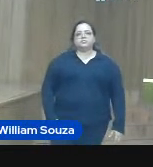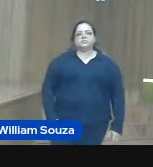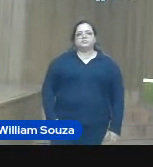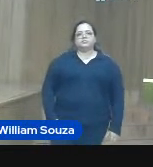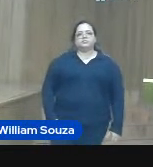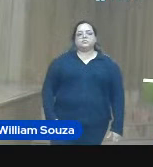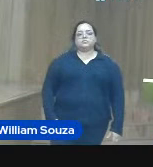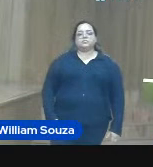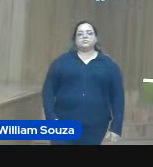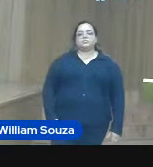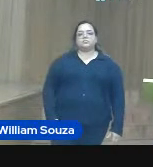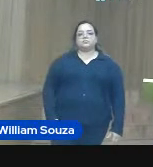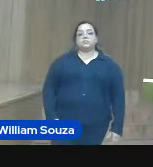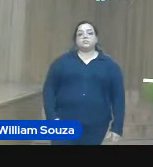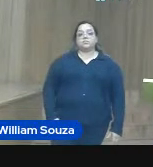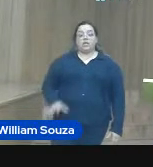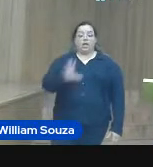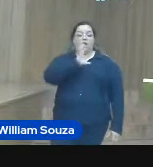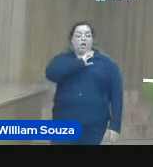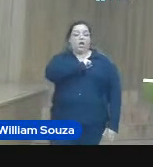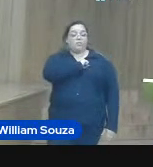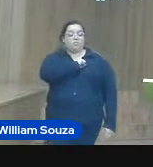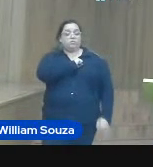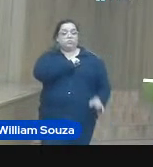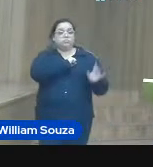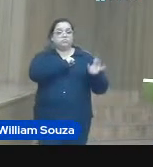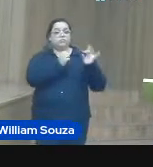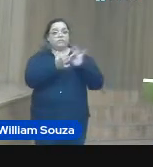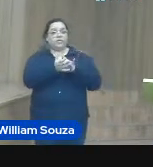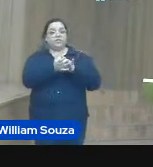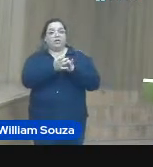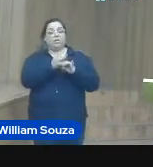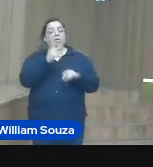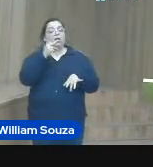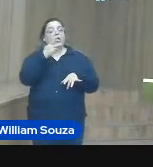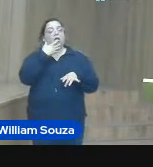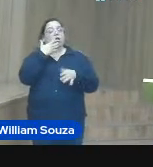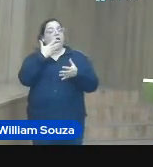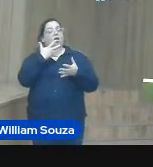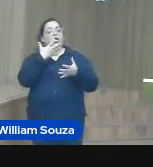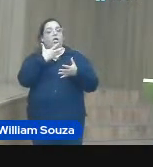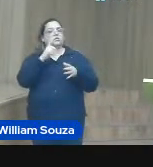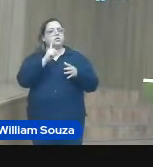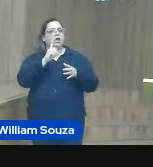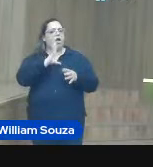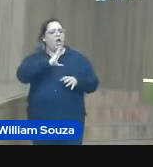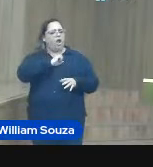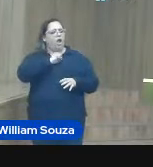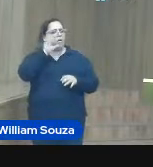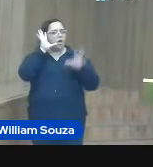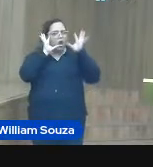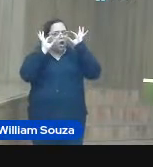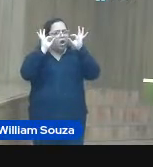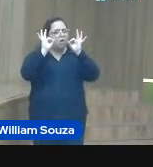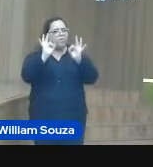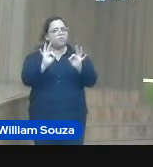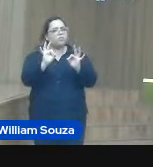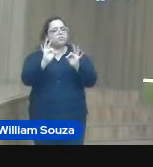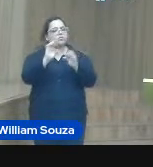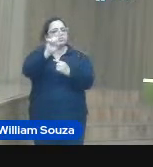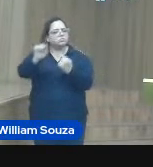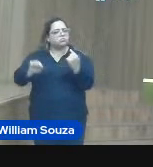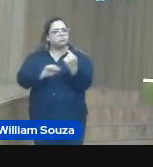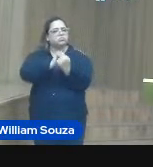Amor, sem dúvida, mas sem romance. Um amor atento, um amor focado, um